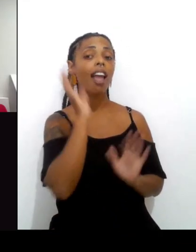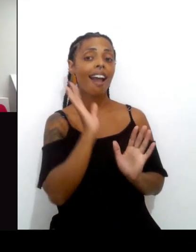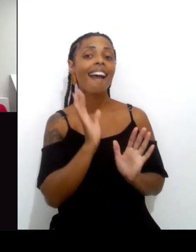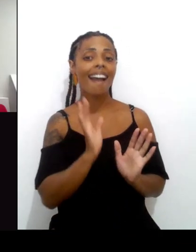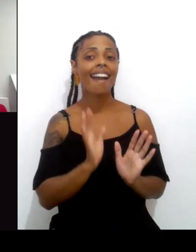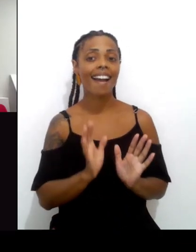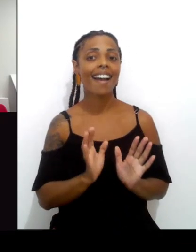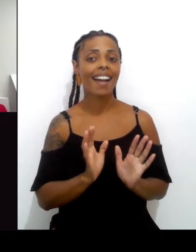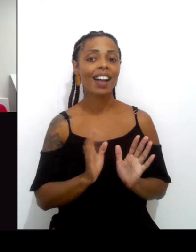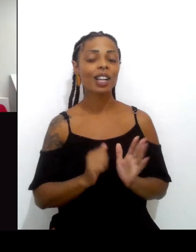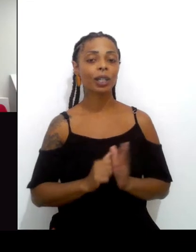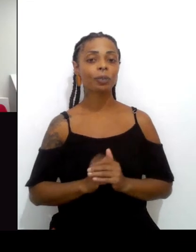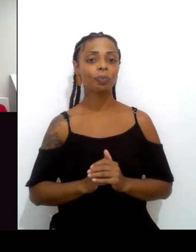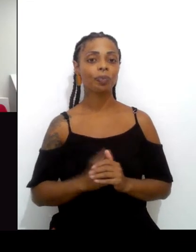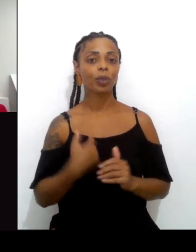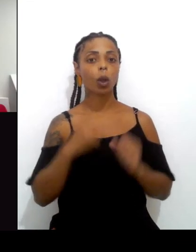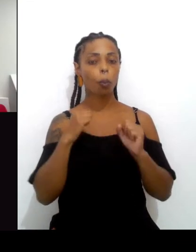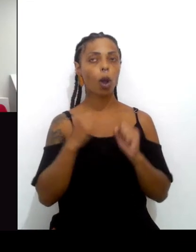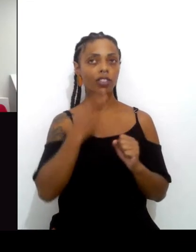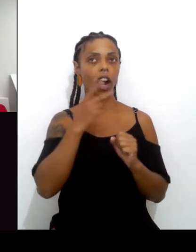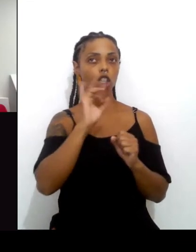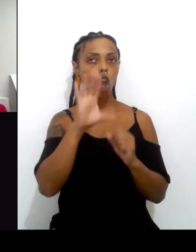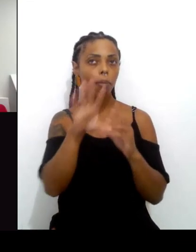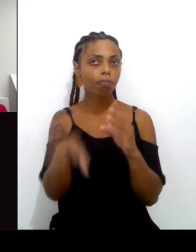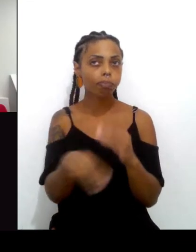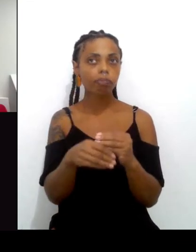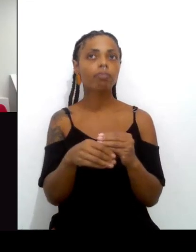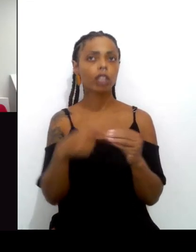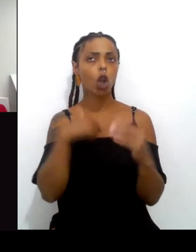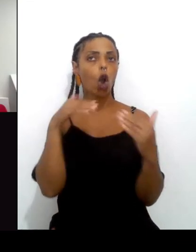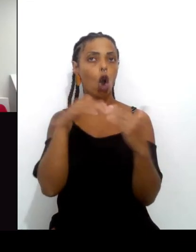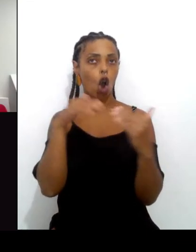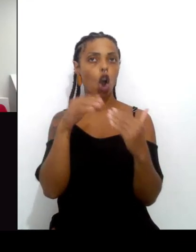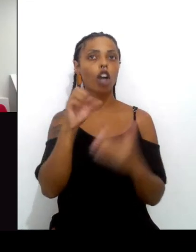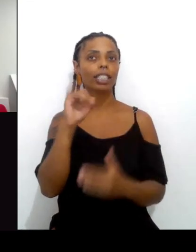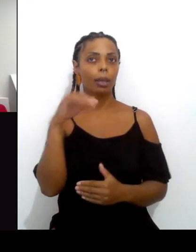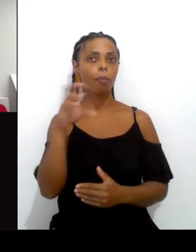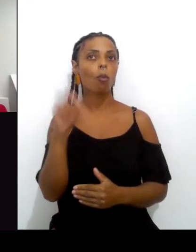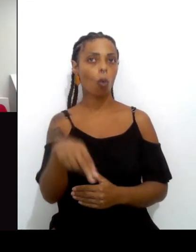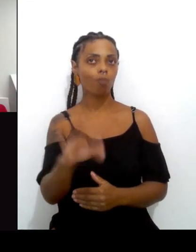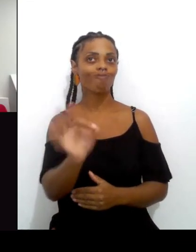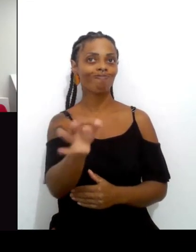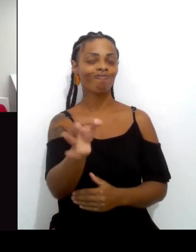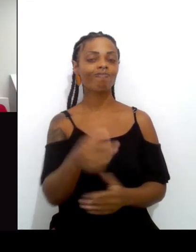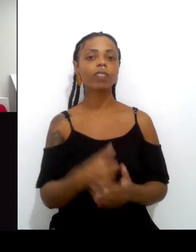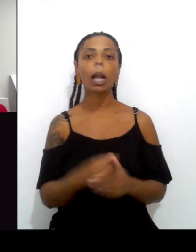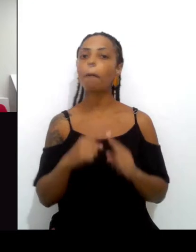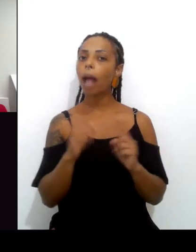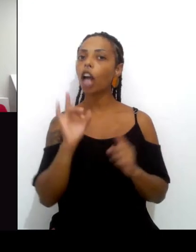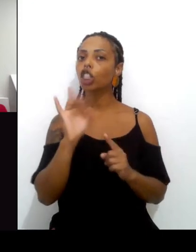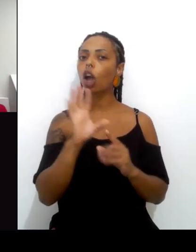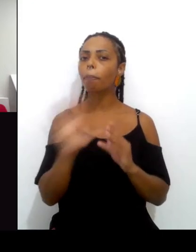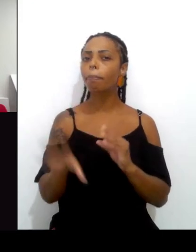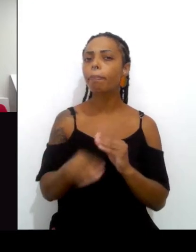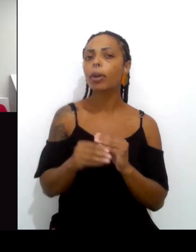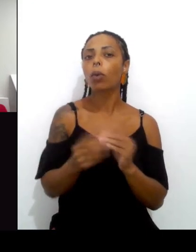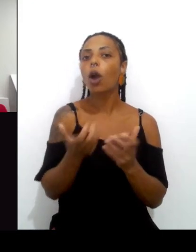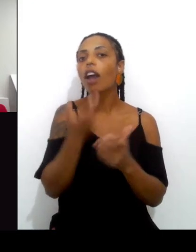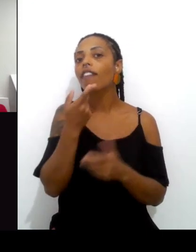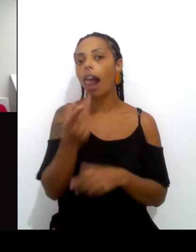tentar completar eu concordo muito com o que Saimon disse mas só para complementar eu diria o